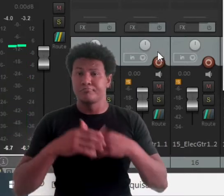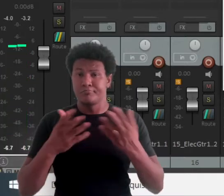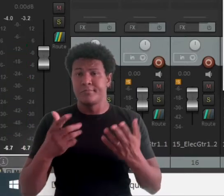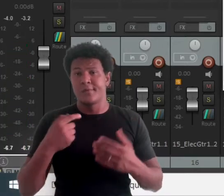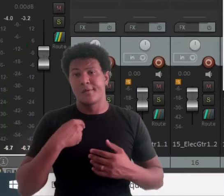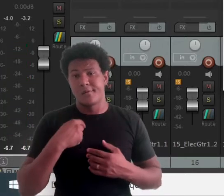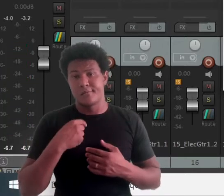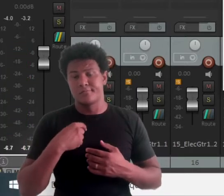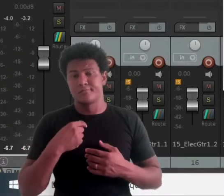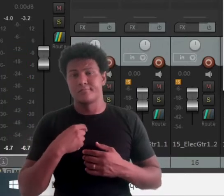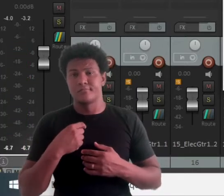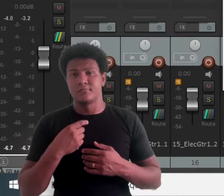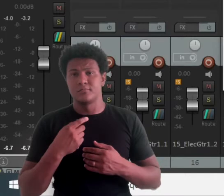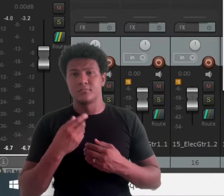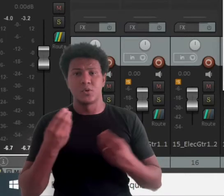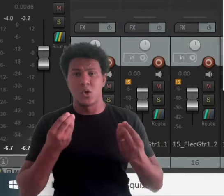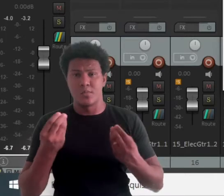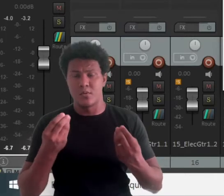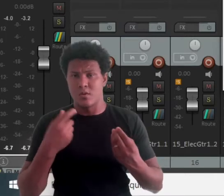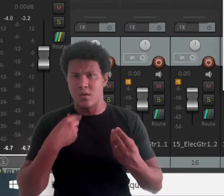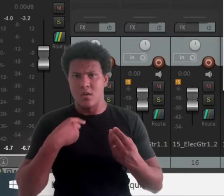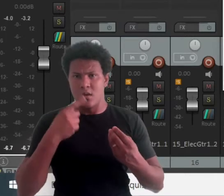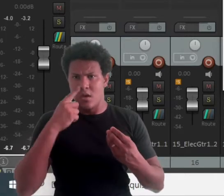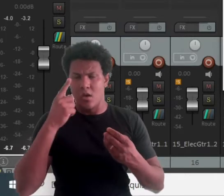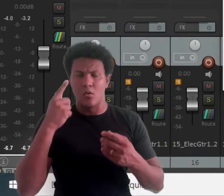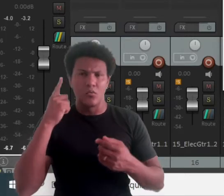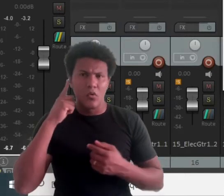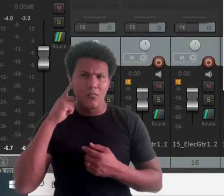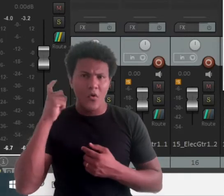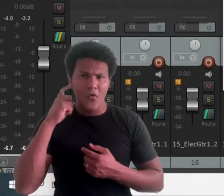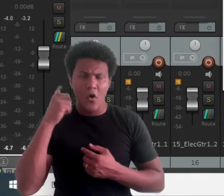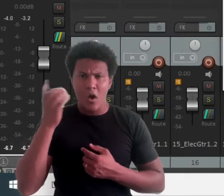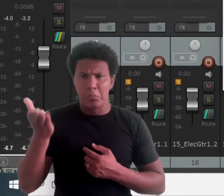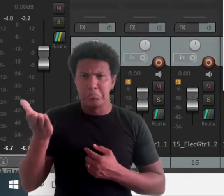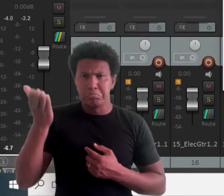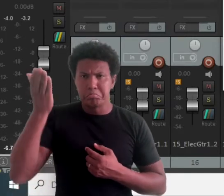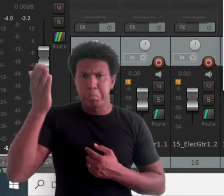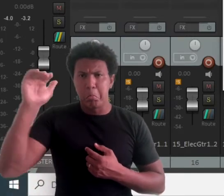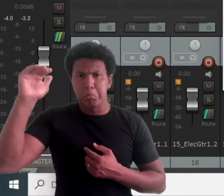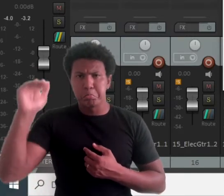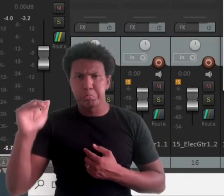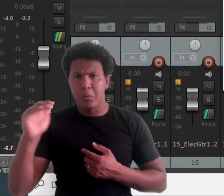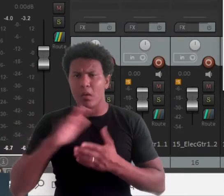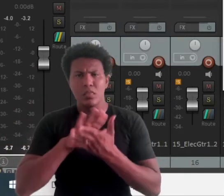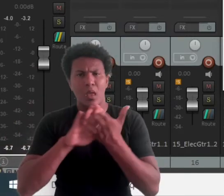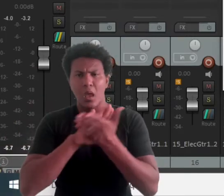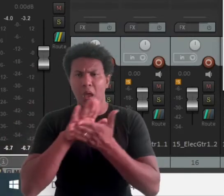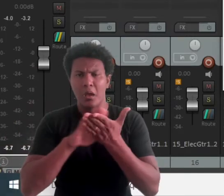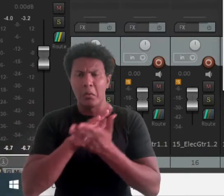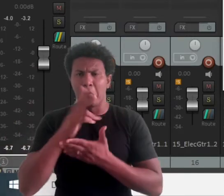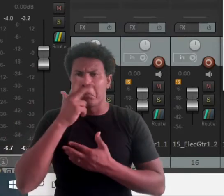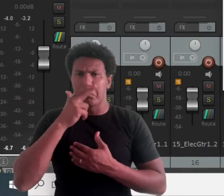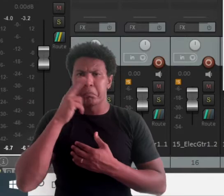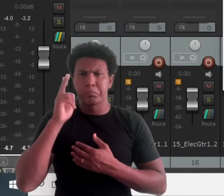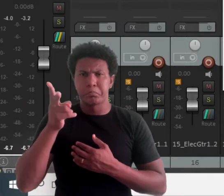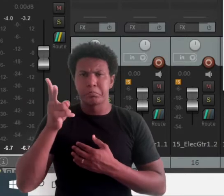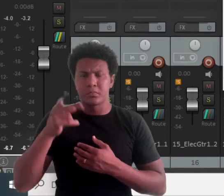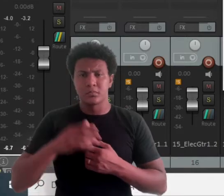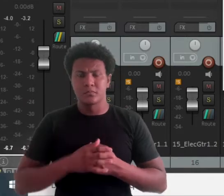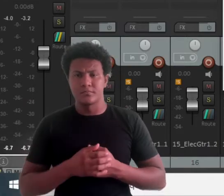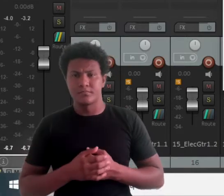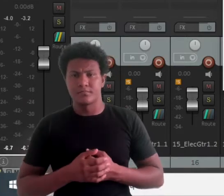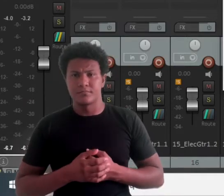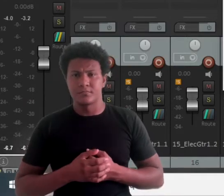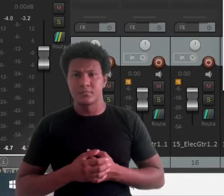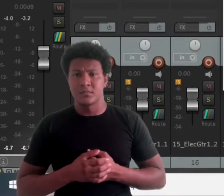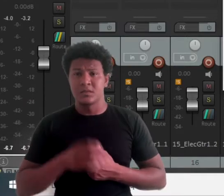E eu acabei que não alterei o volume. Vocês vão ver, ó, se eu deixar o Alt Insert lá em cima